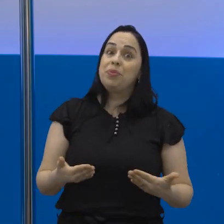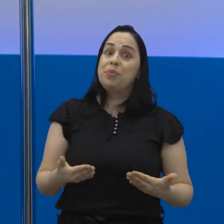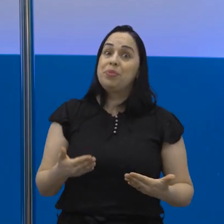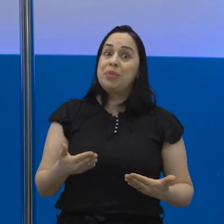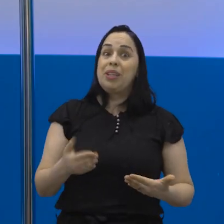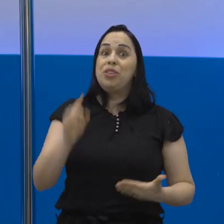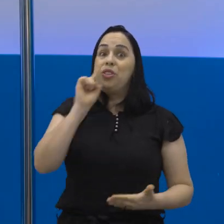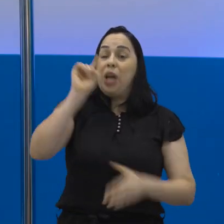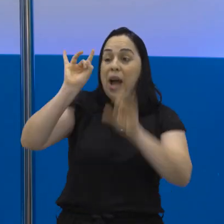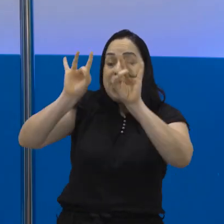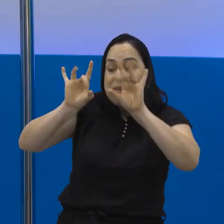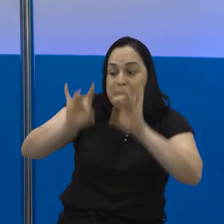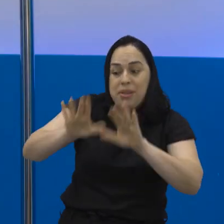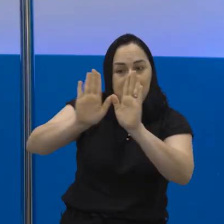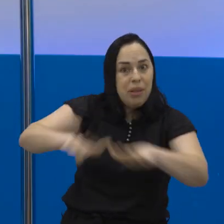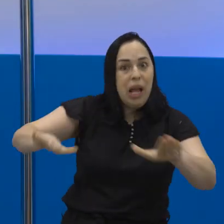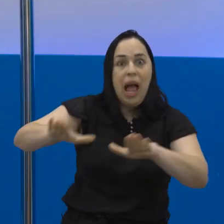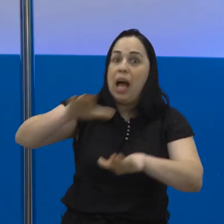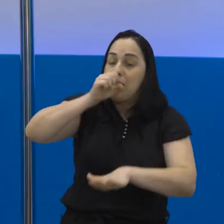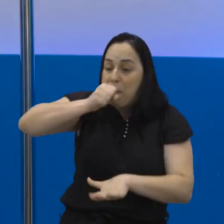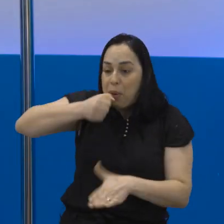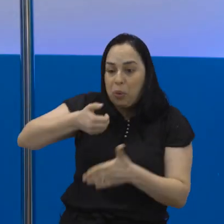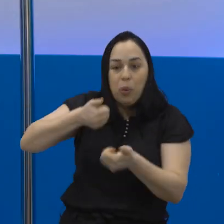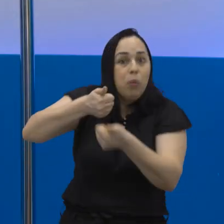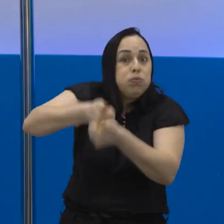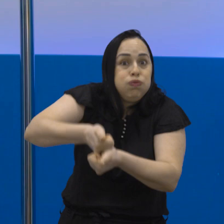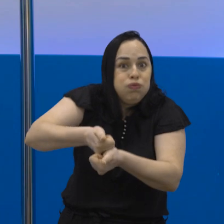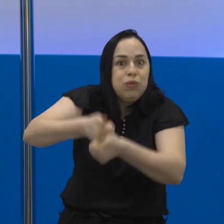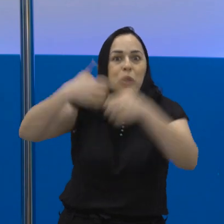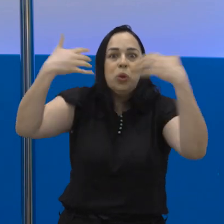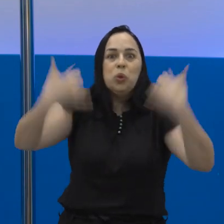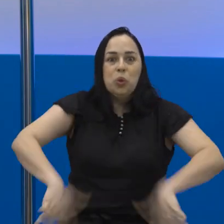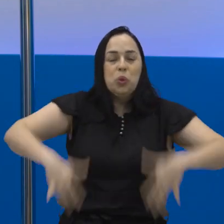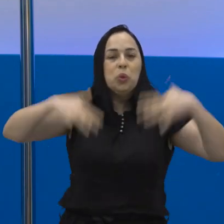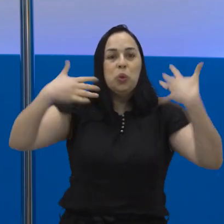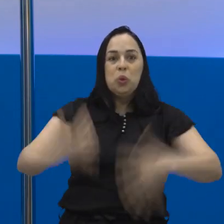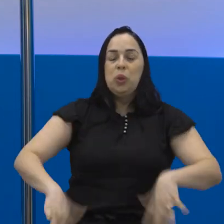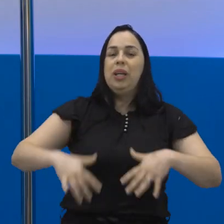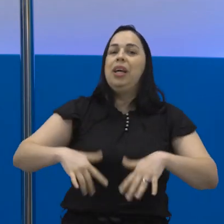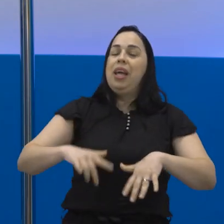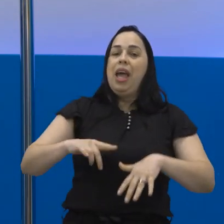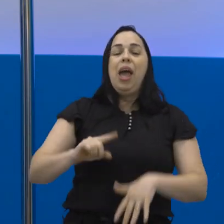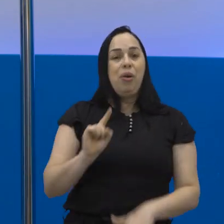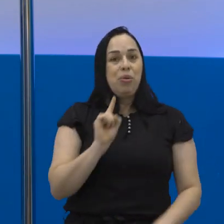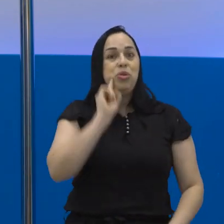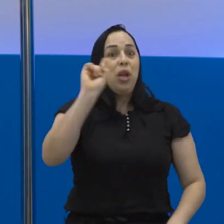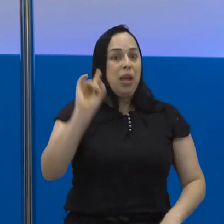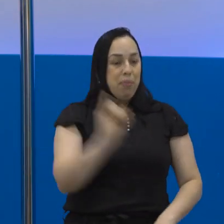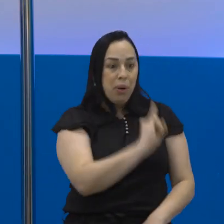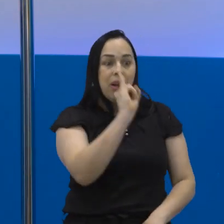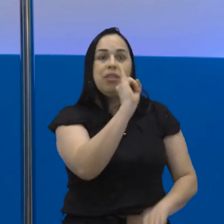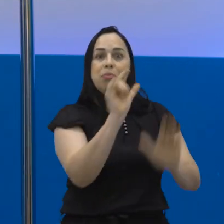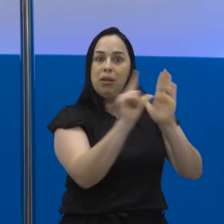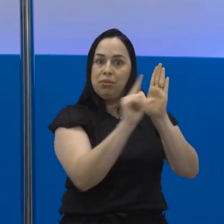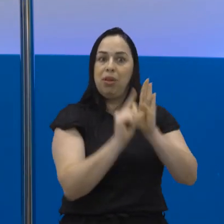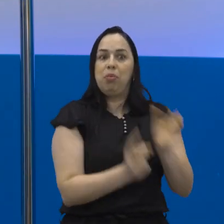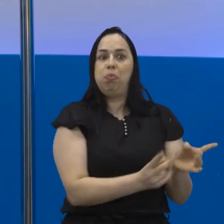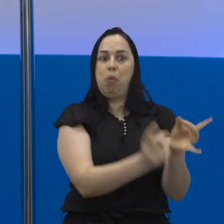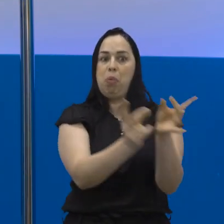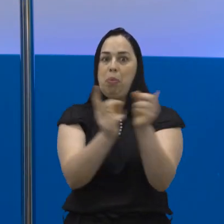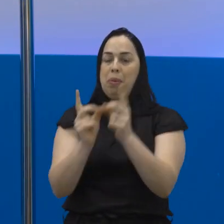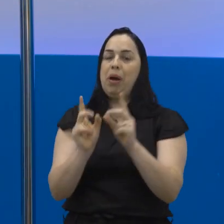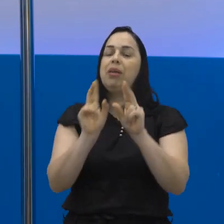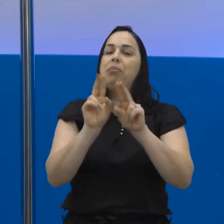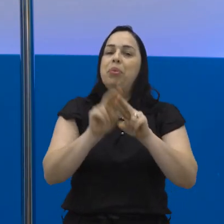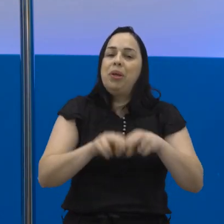E tá chegando o Dia das Crianças, hein? Próximo sábado já, né? Uma das datas mais importantes para o comércio. O período,